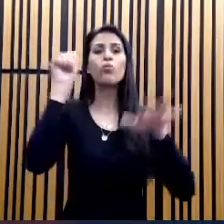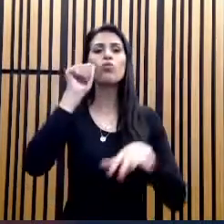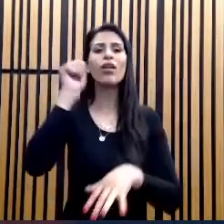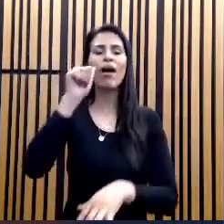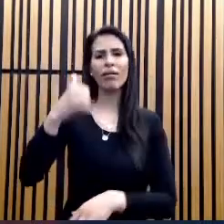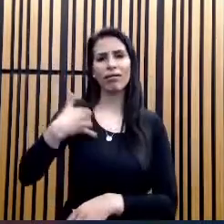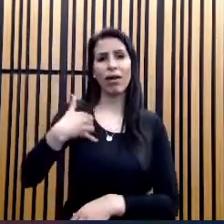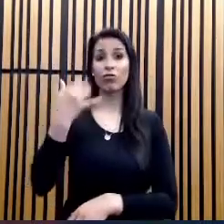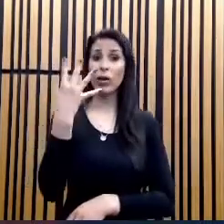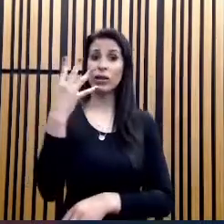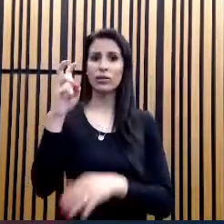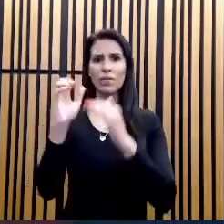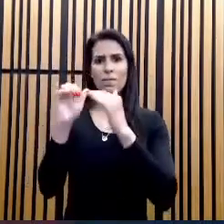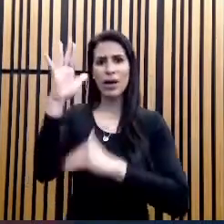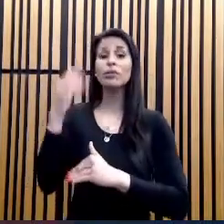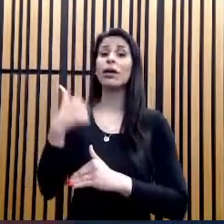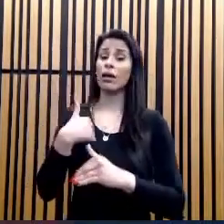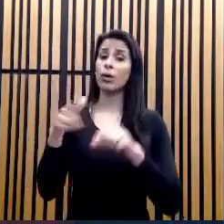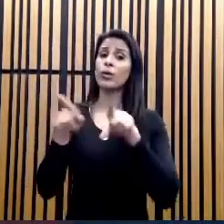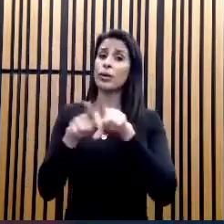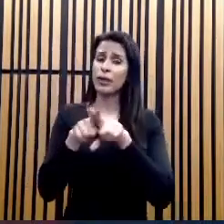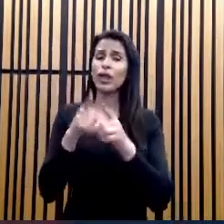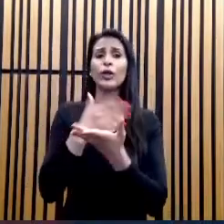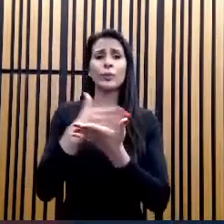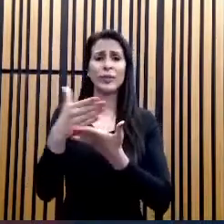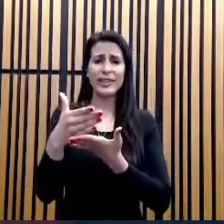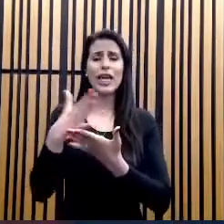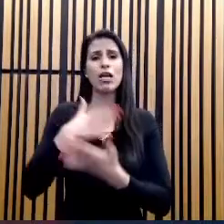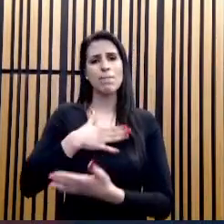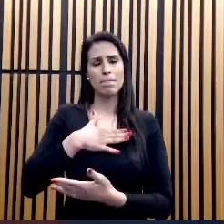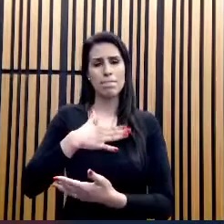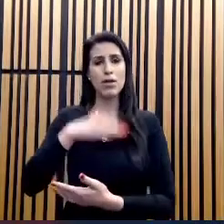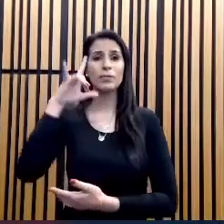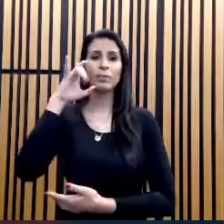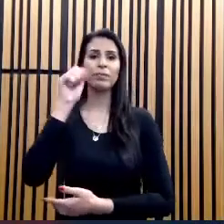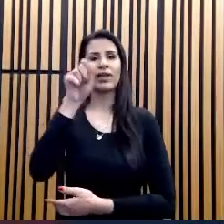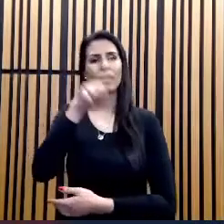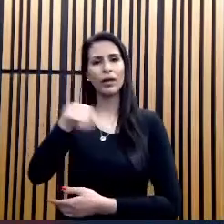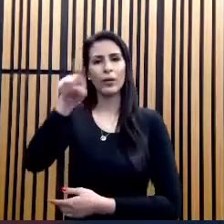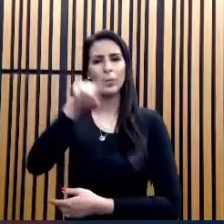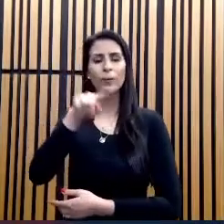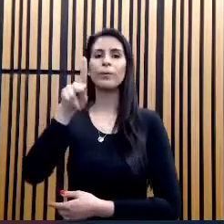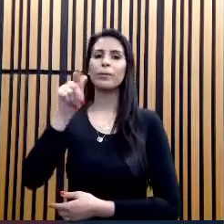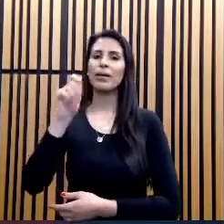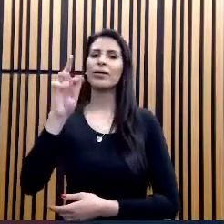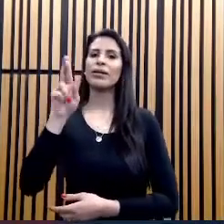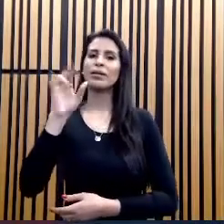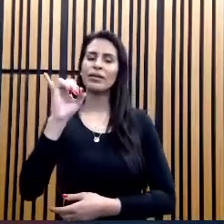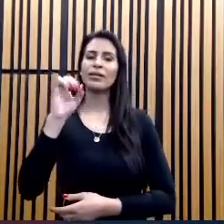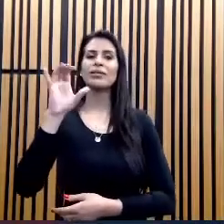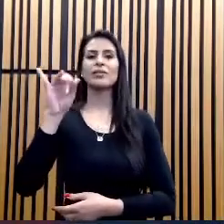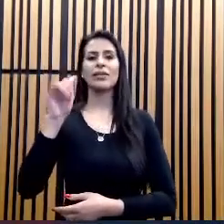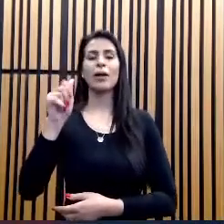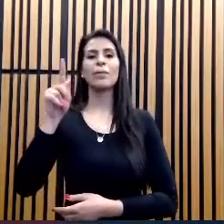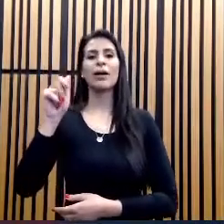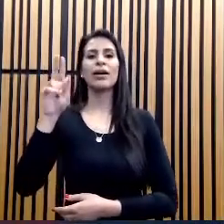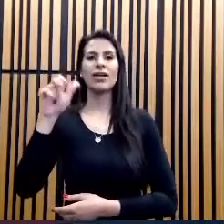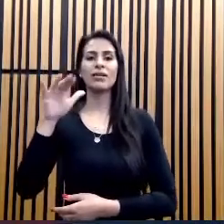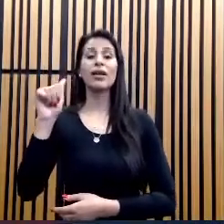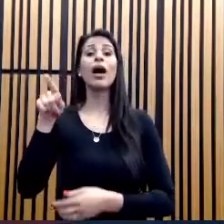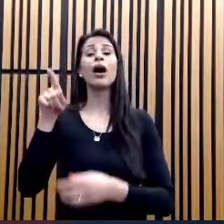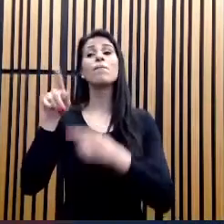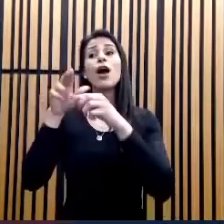Eu mesma comecei a dedicar o meu Instagram, @patriciaparenza, para conversar com mulheres de 45 anos